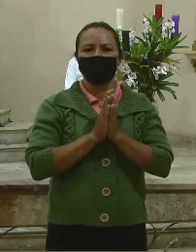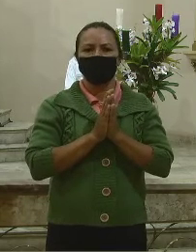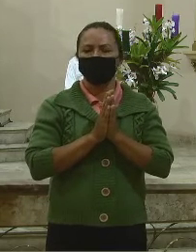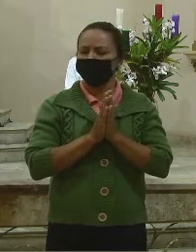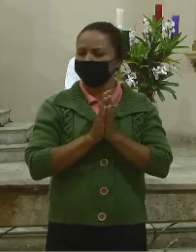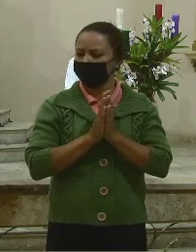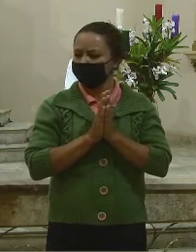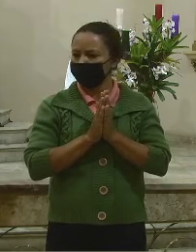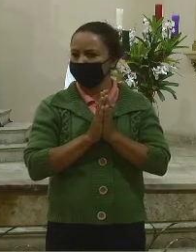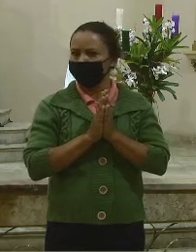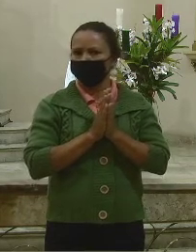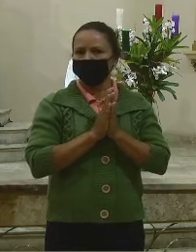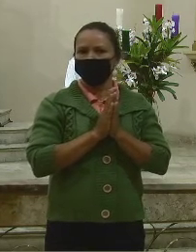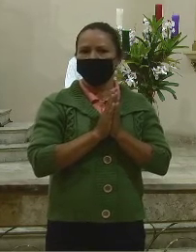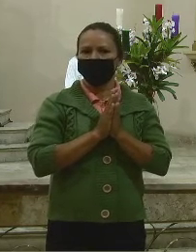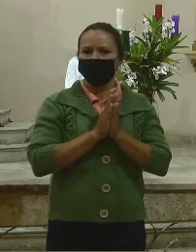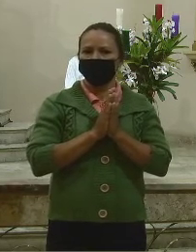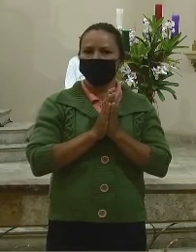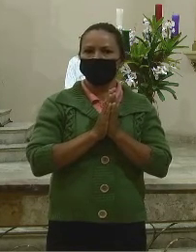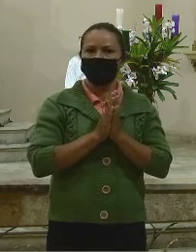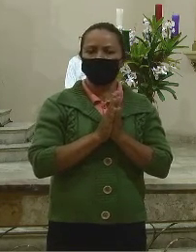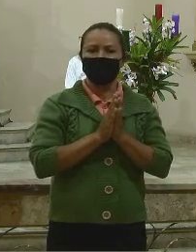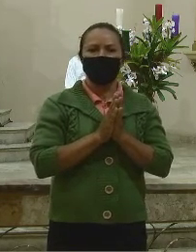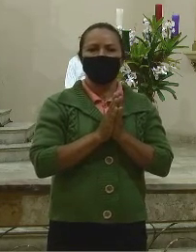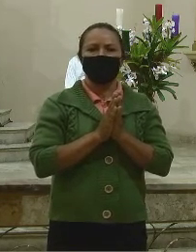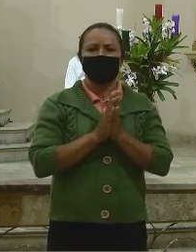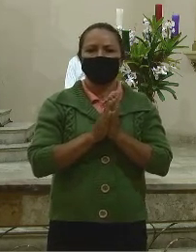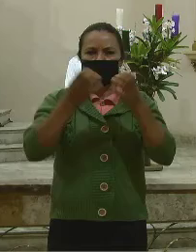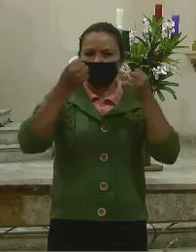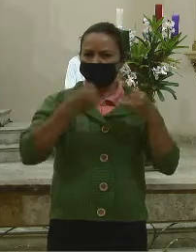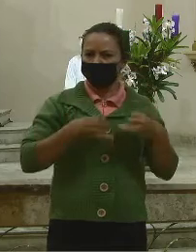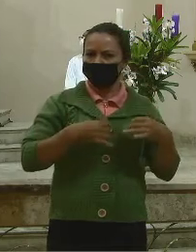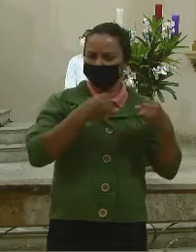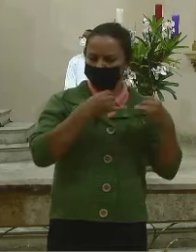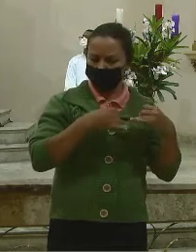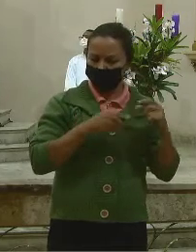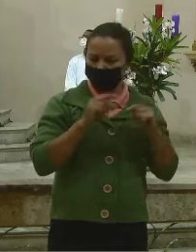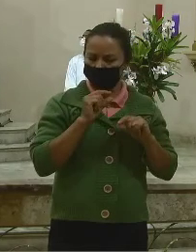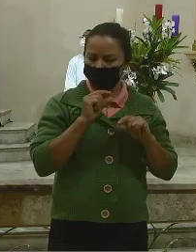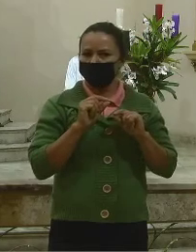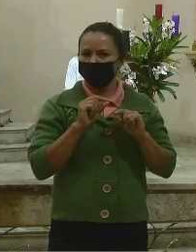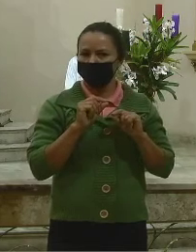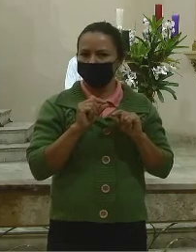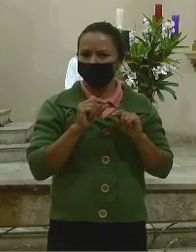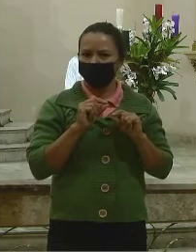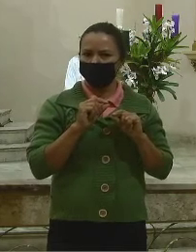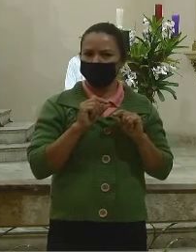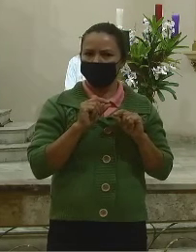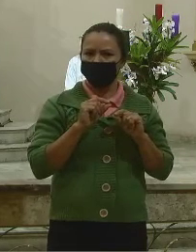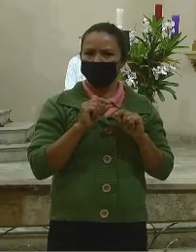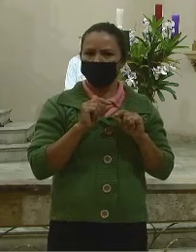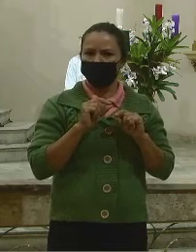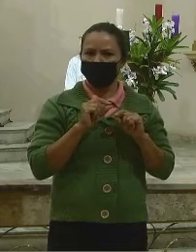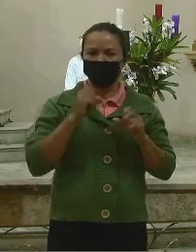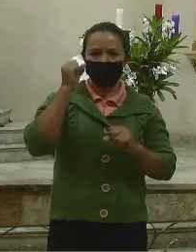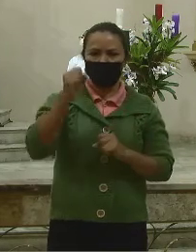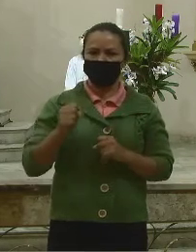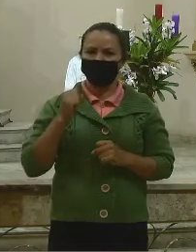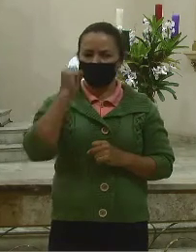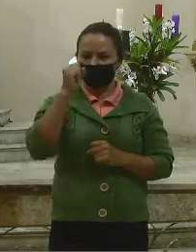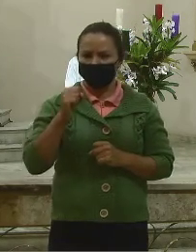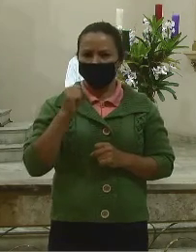Pedro Calzadáliga, pregando um retiro espiritual para nós, disse assim: o agente de pastoral que não